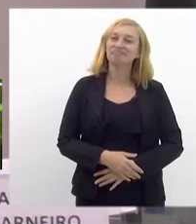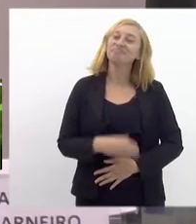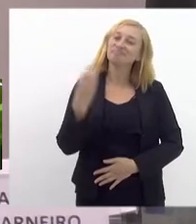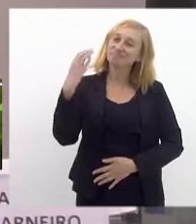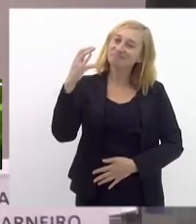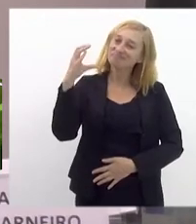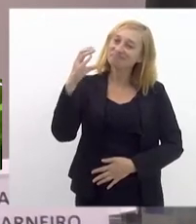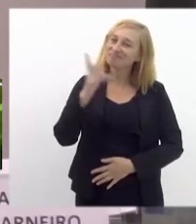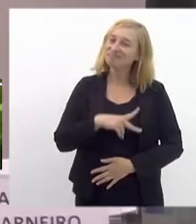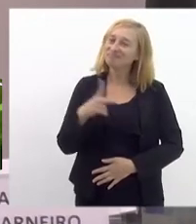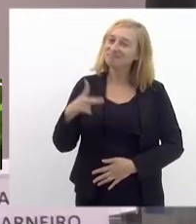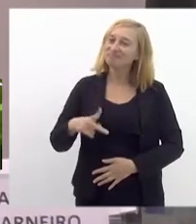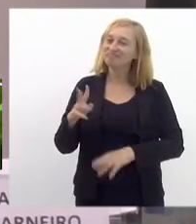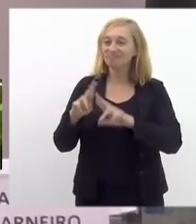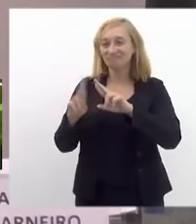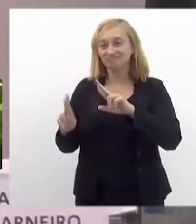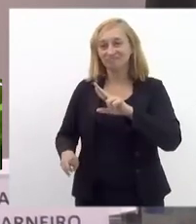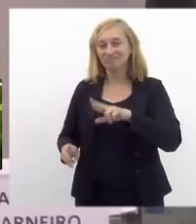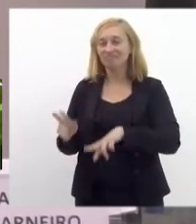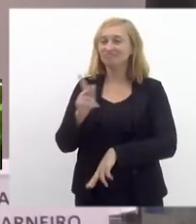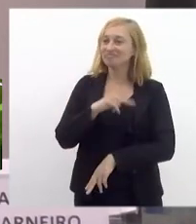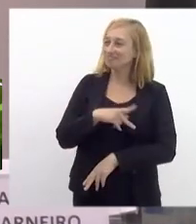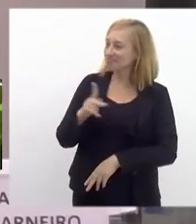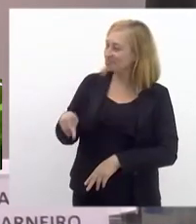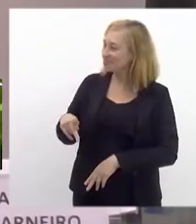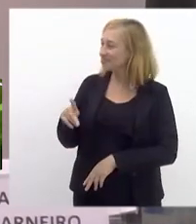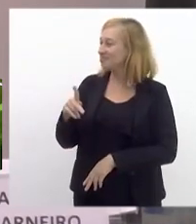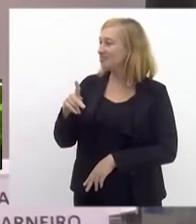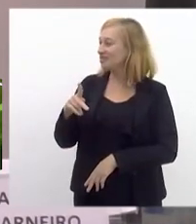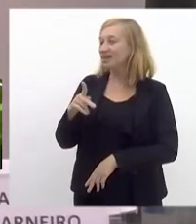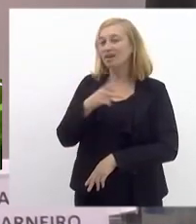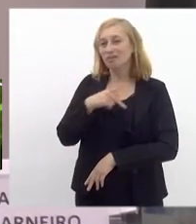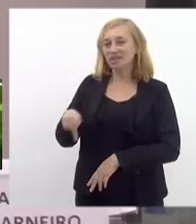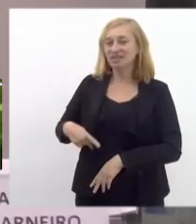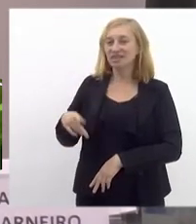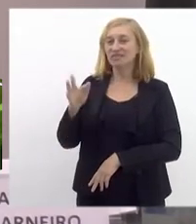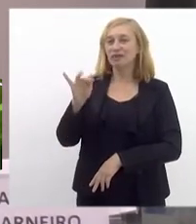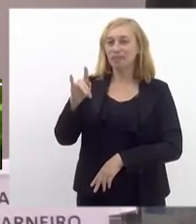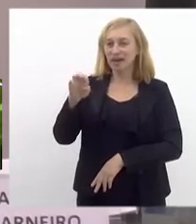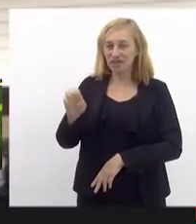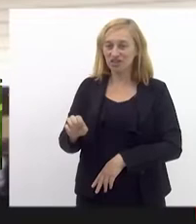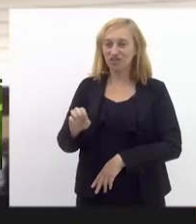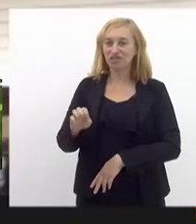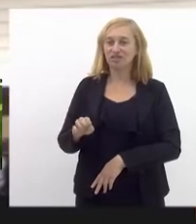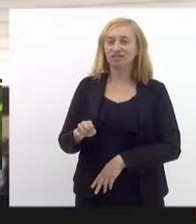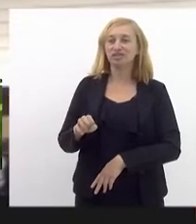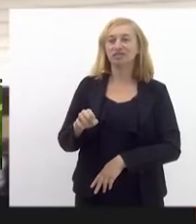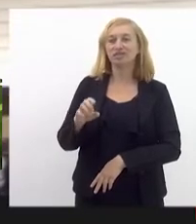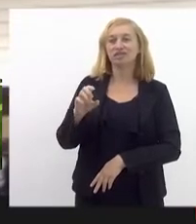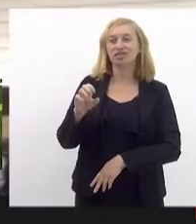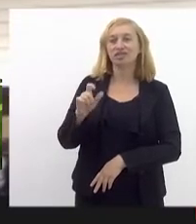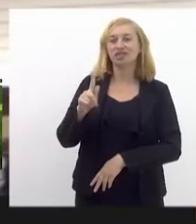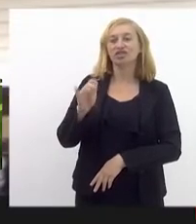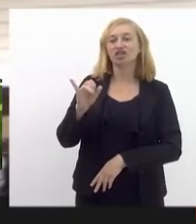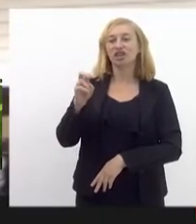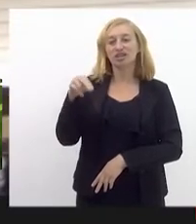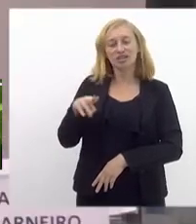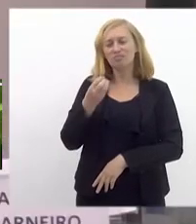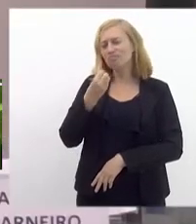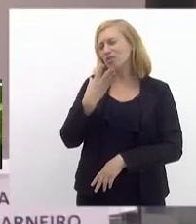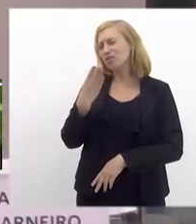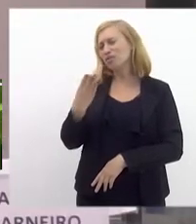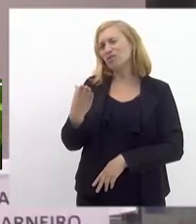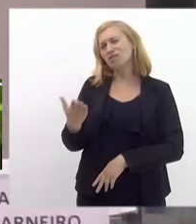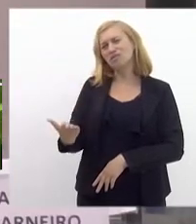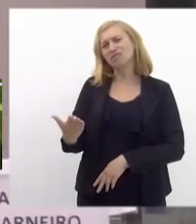e professor do UFRJ e presidente da FAPERJ, Gerson Silva. Gerson, é bom contar com você.